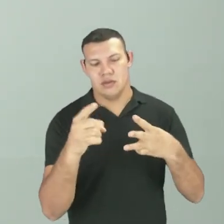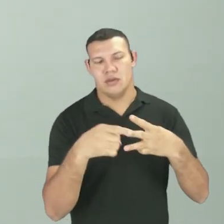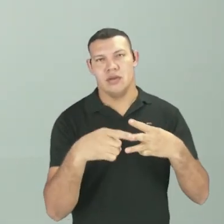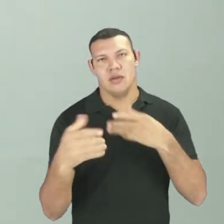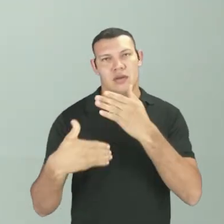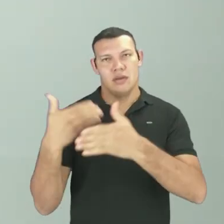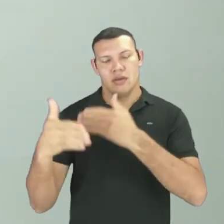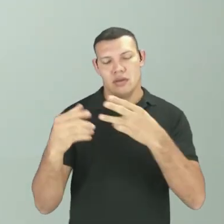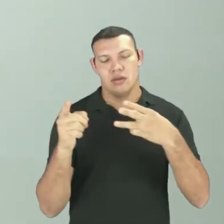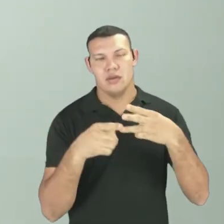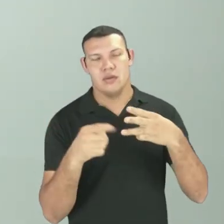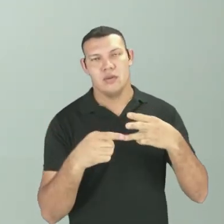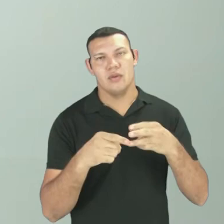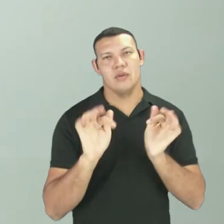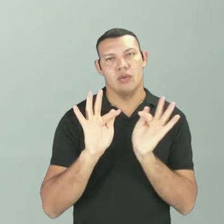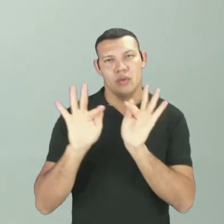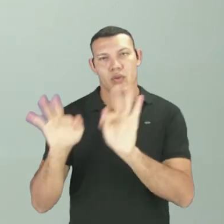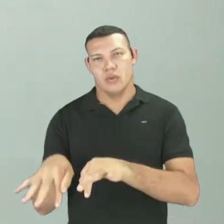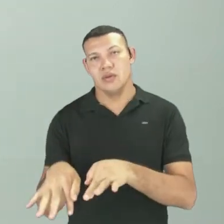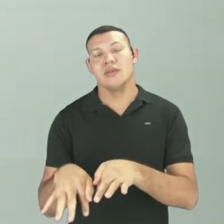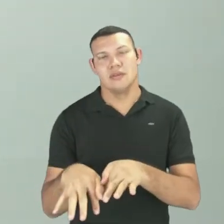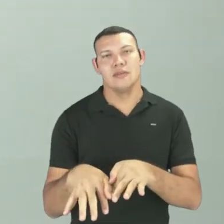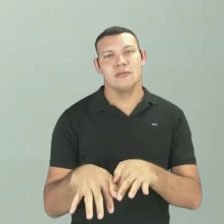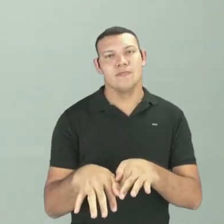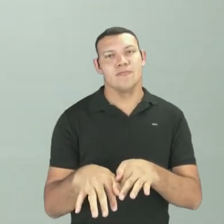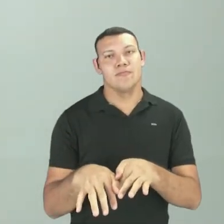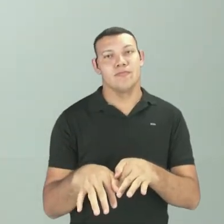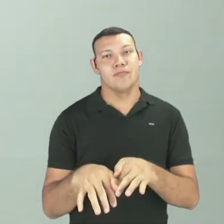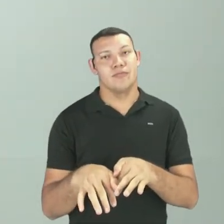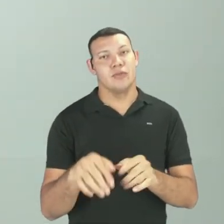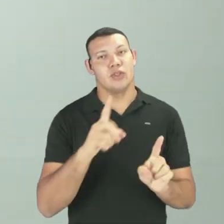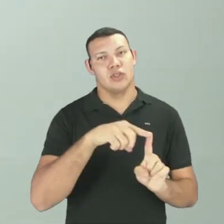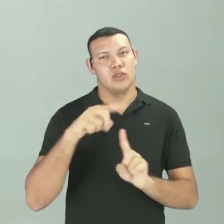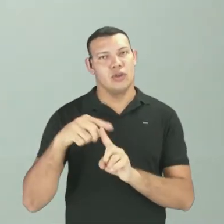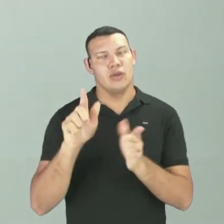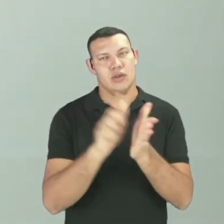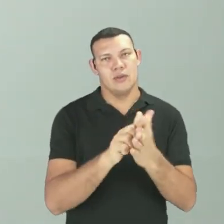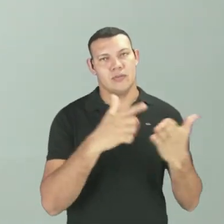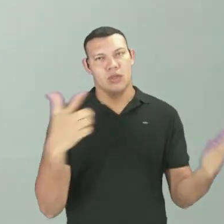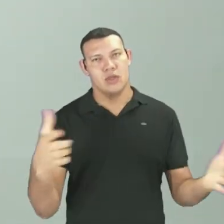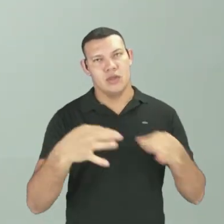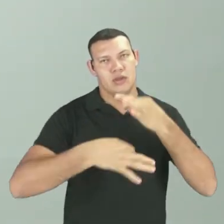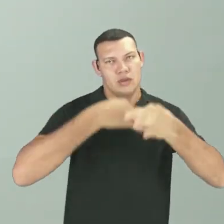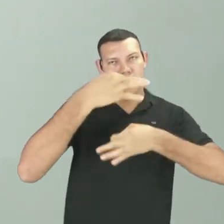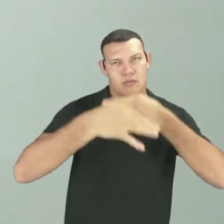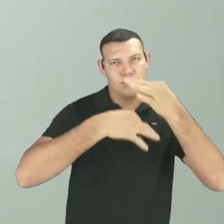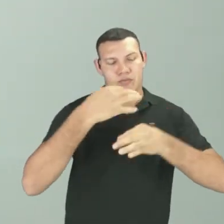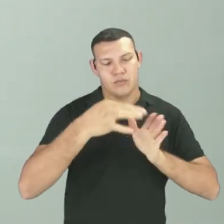e conclusão. É um texto de cunho jornalístico, opinativo,